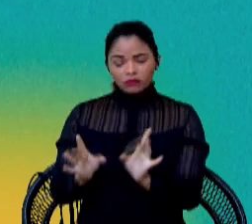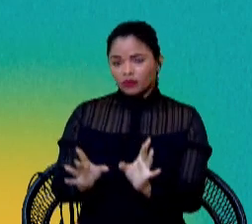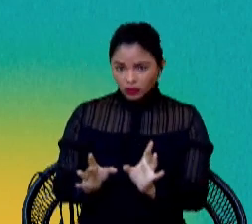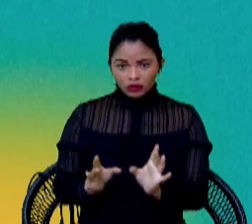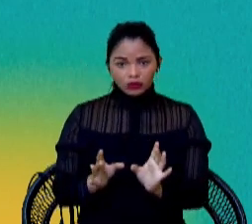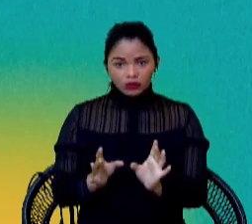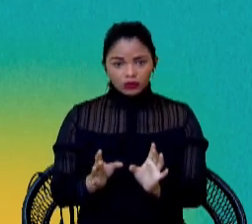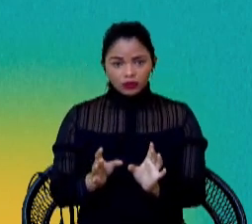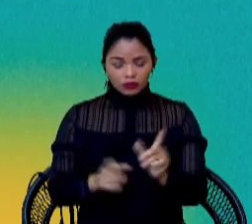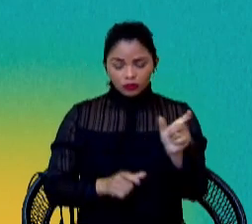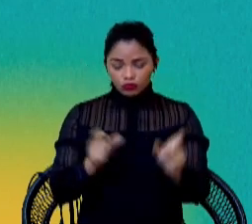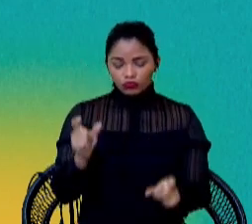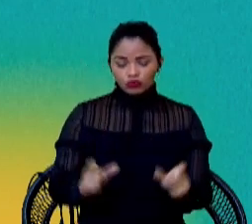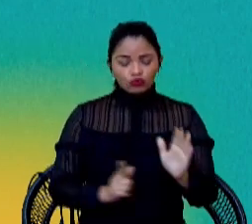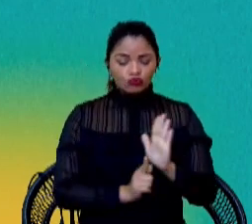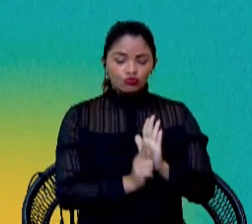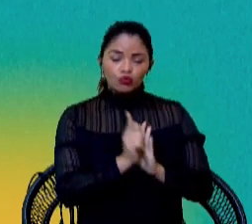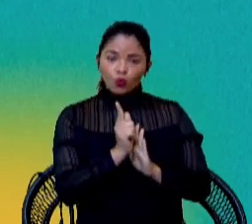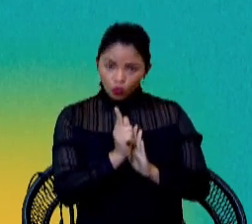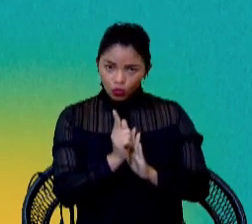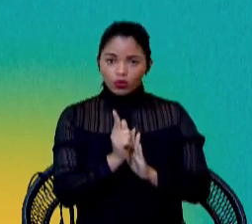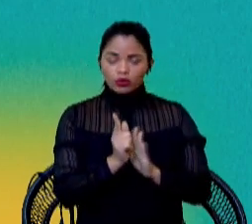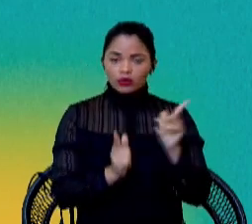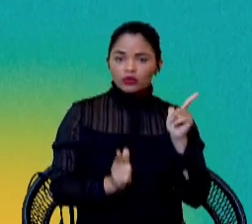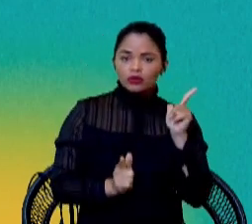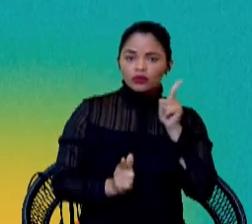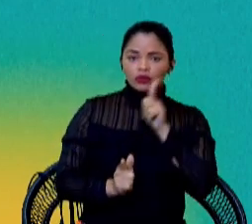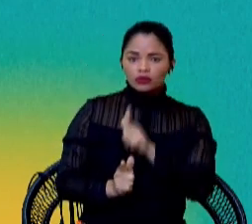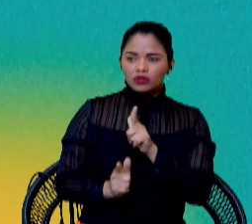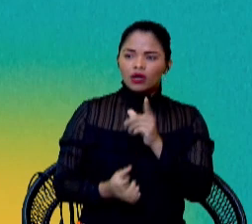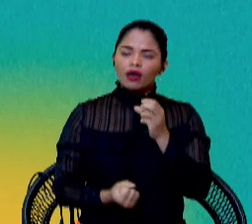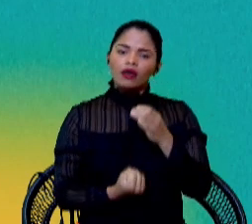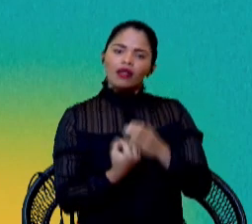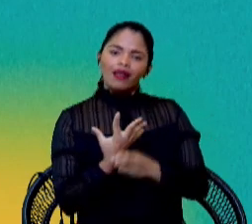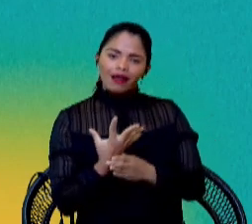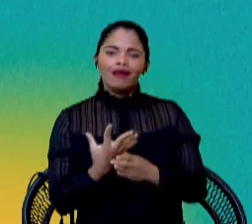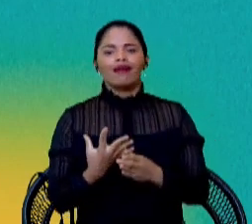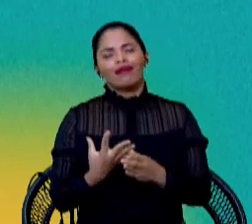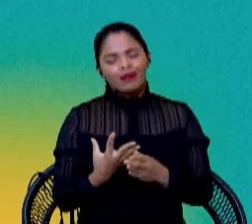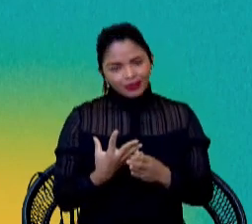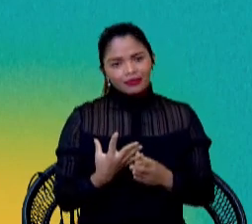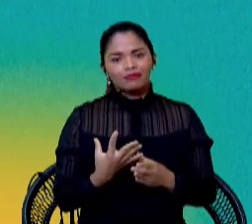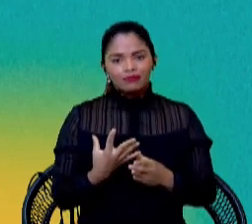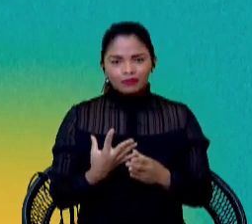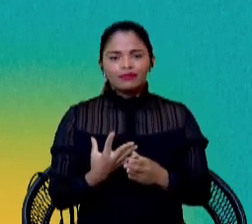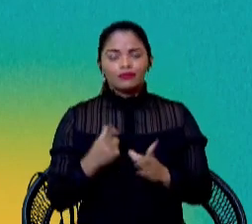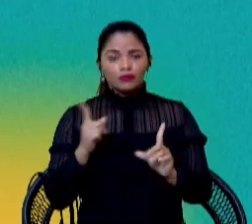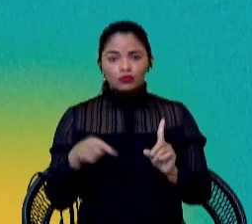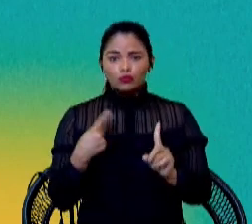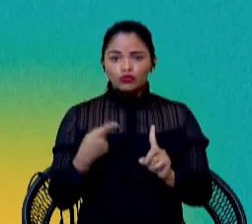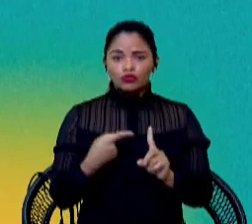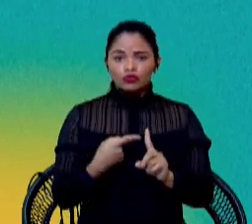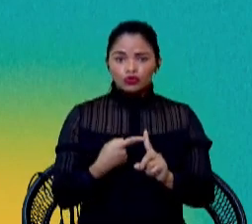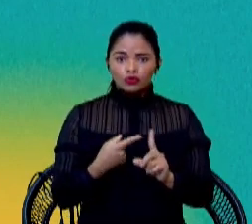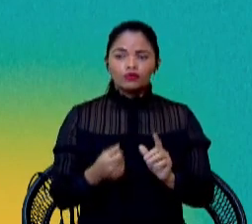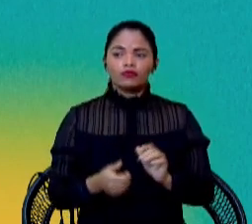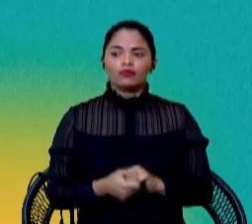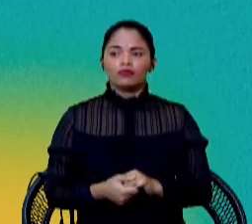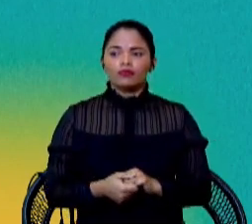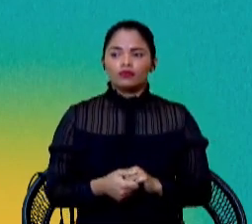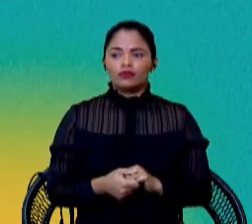de público dentro do seu resultado, para que aí você consiga criar também, gerar também um objetivo sobre isso, tá